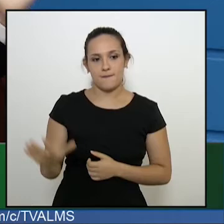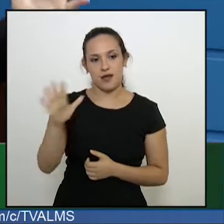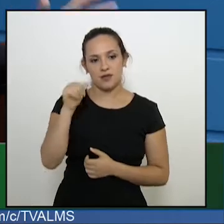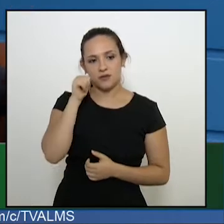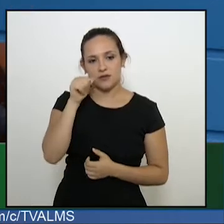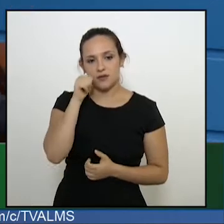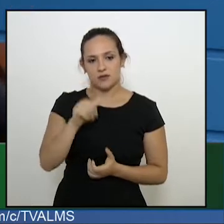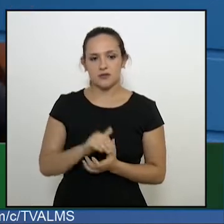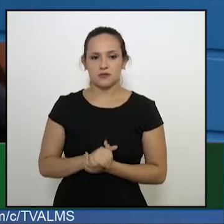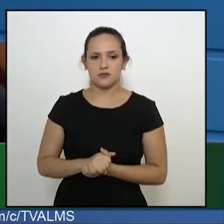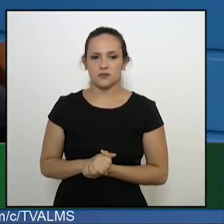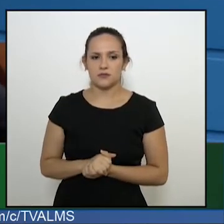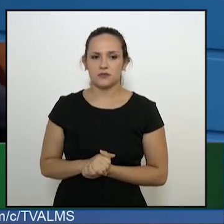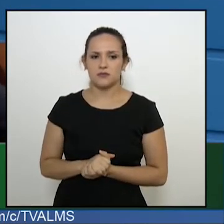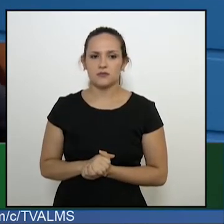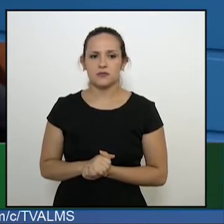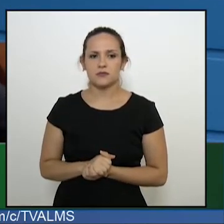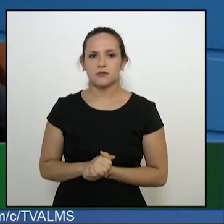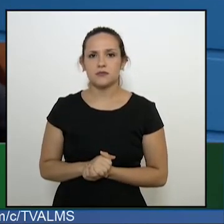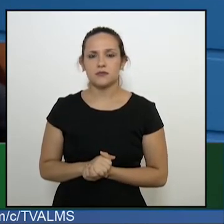Não dá para entender isso.